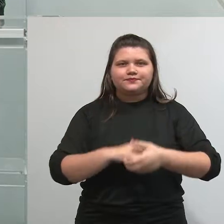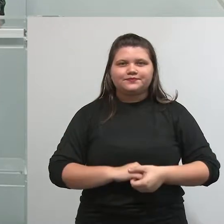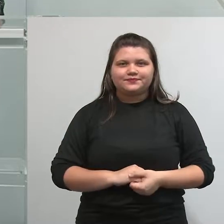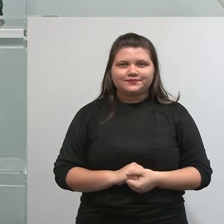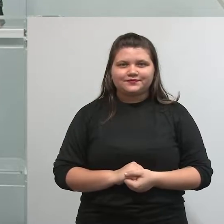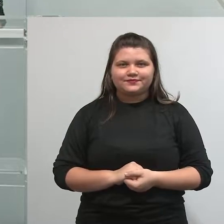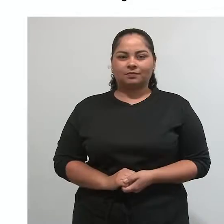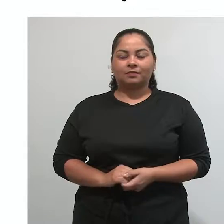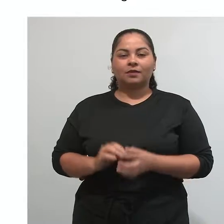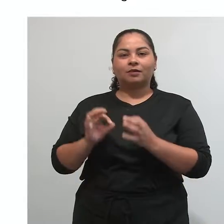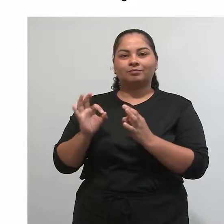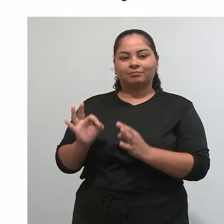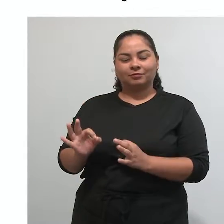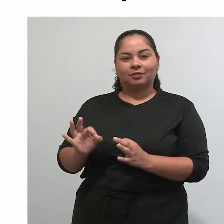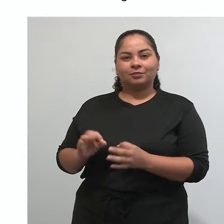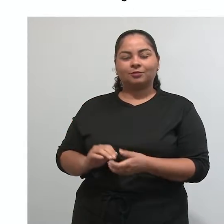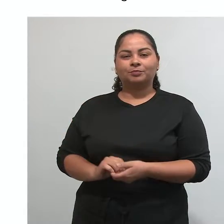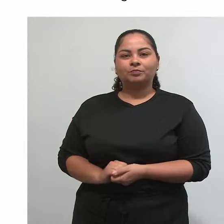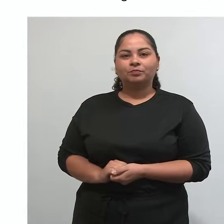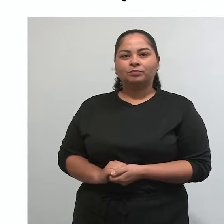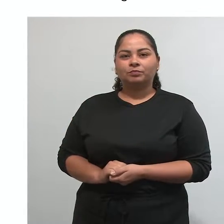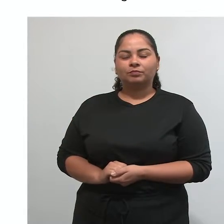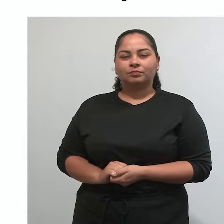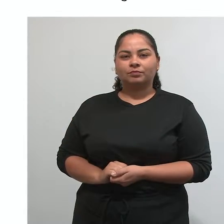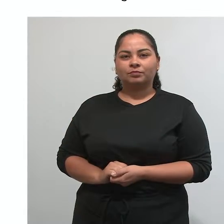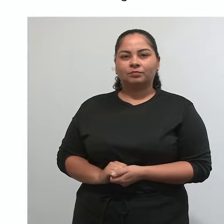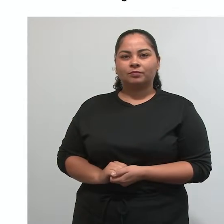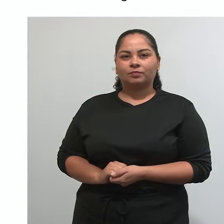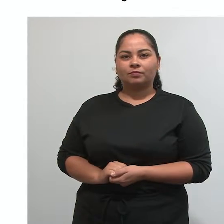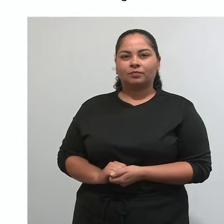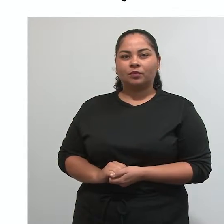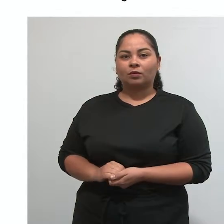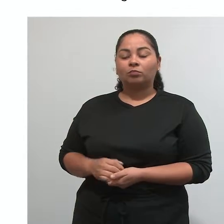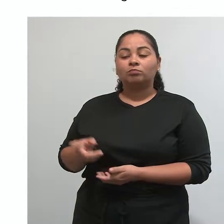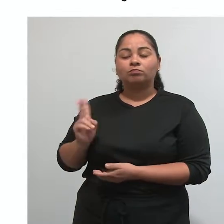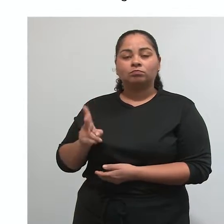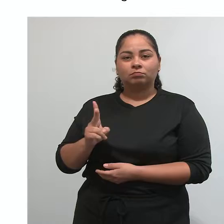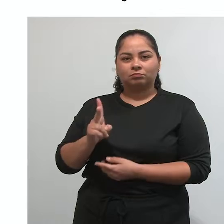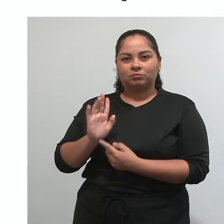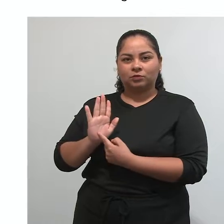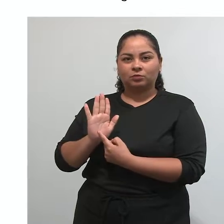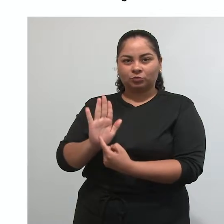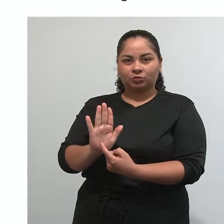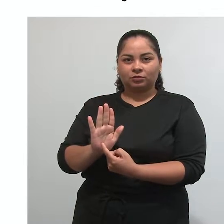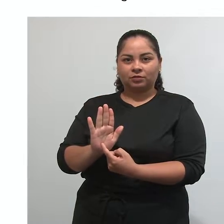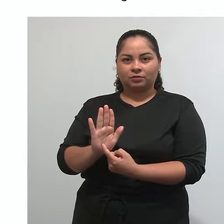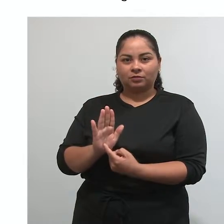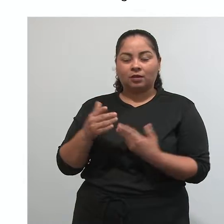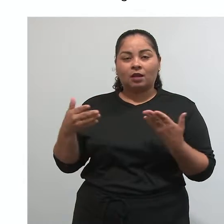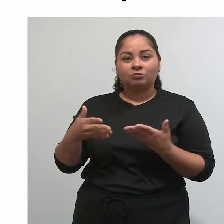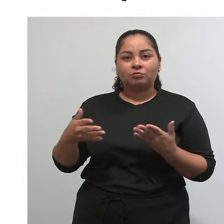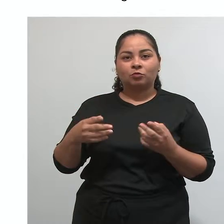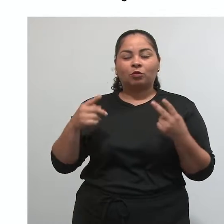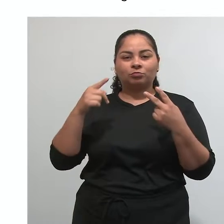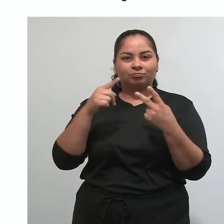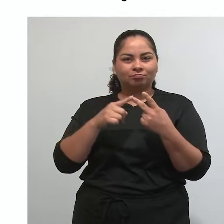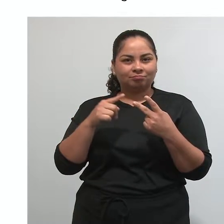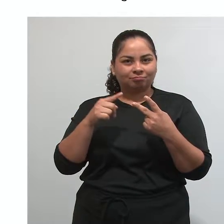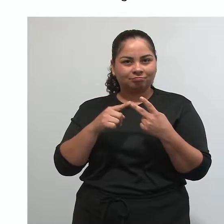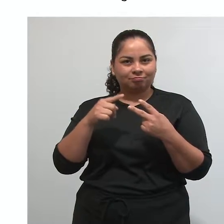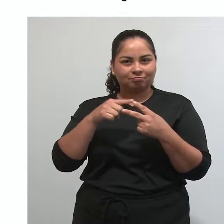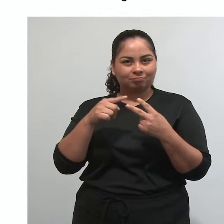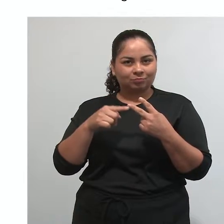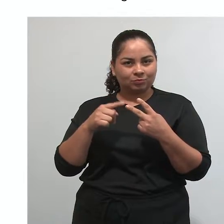certo? E aí, dando continuidade nesse projeto, nós vamos ter o segundo passo. O segundo passo é